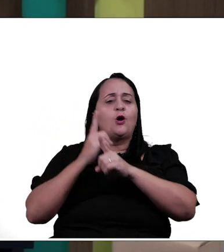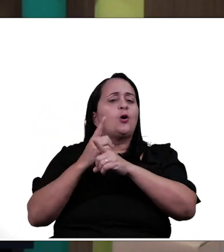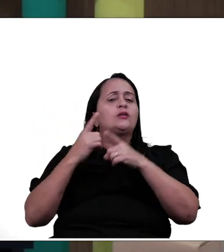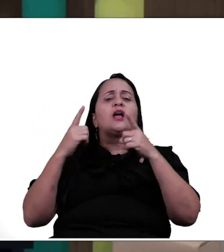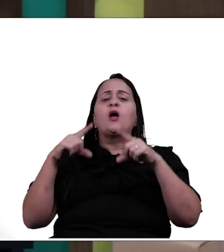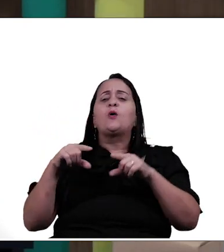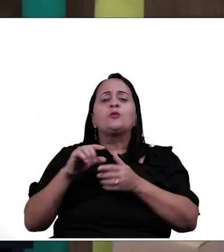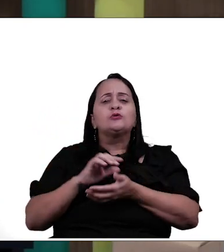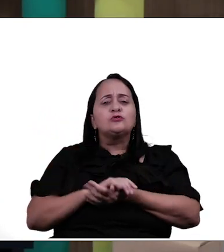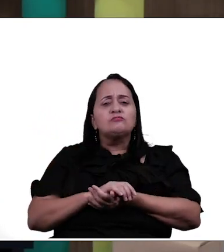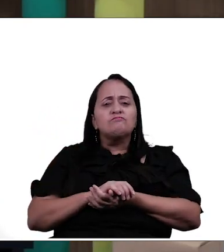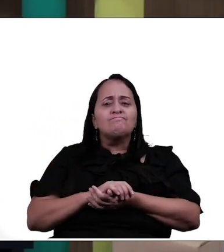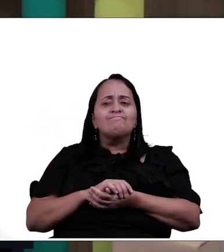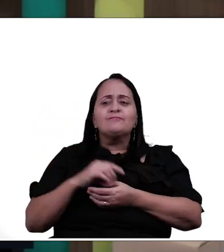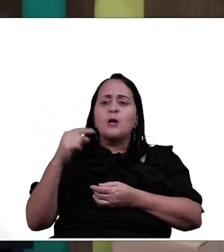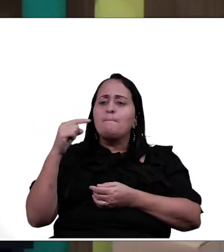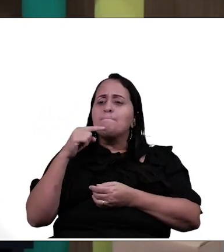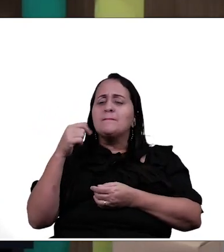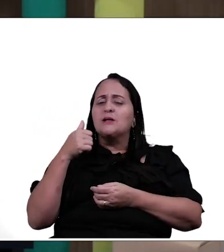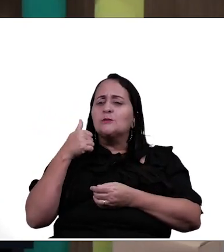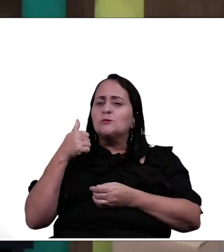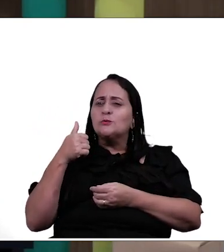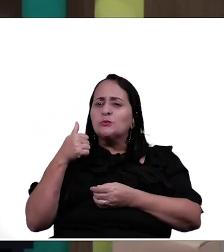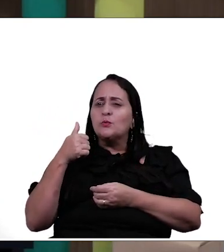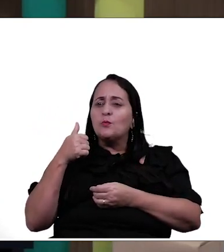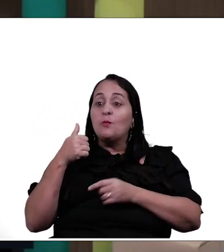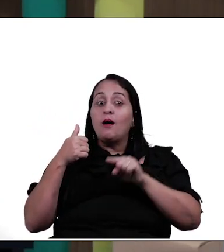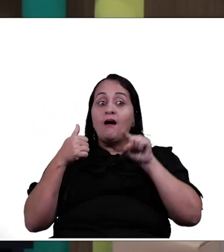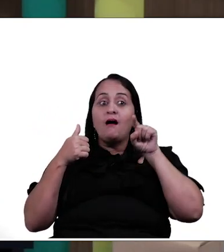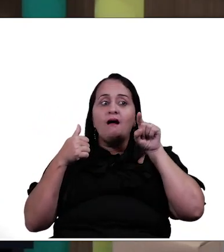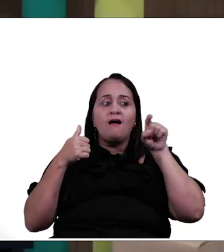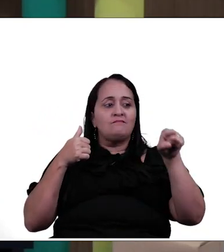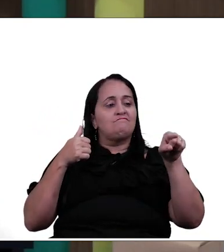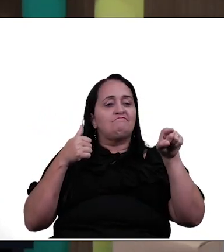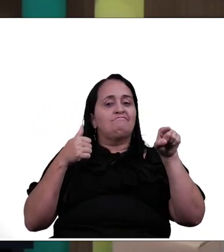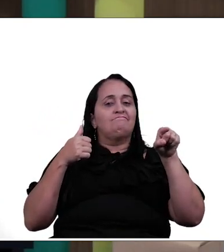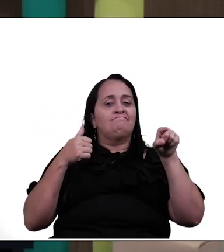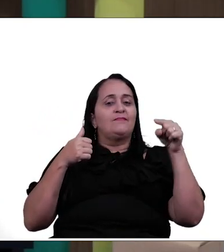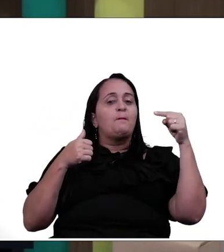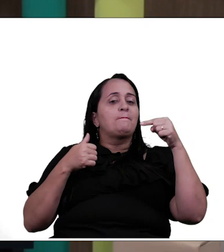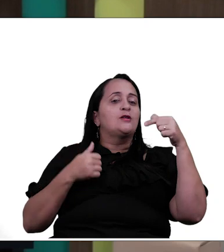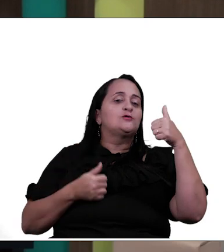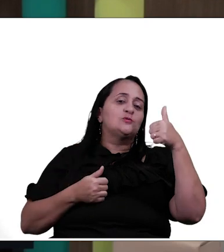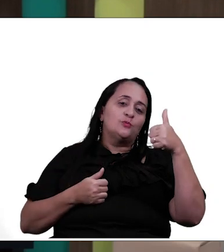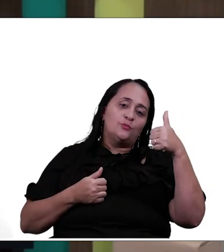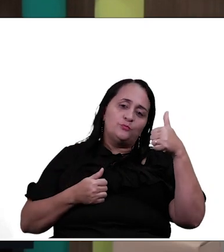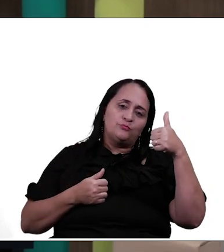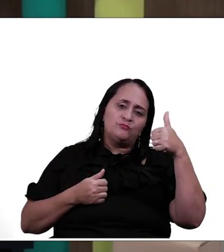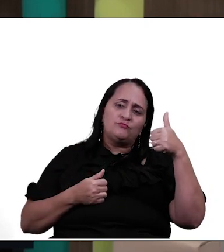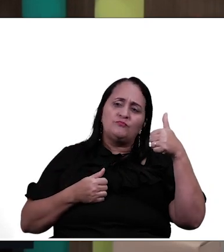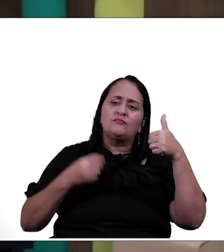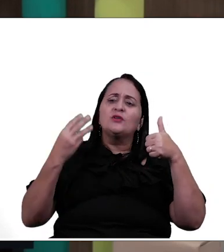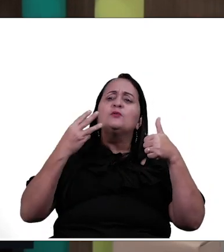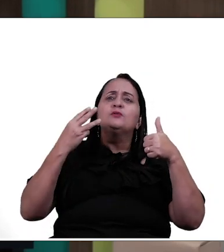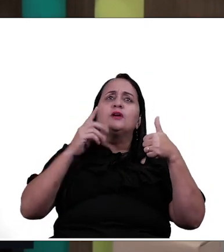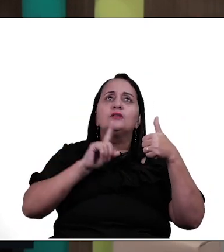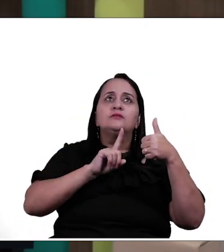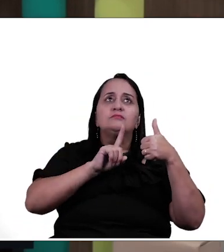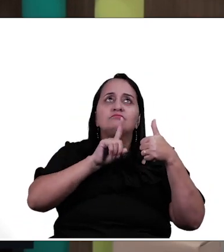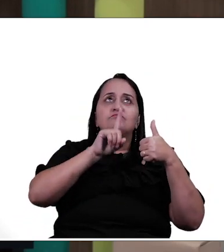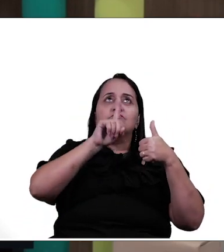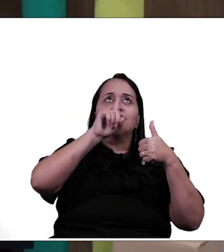Um número racional é todo número que pode ser escrito na forma de uma fração.